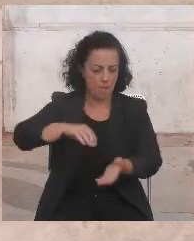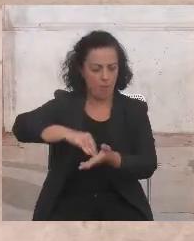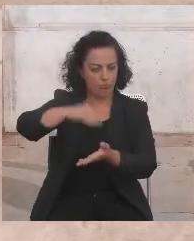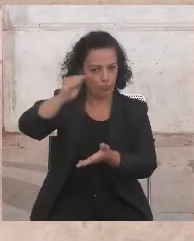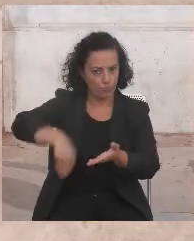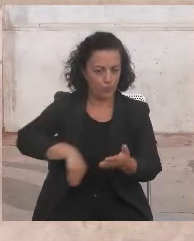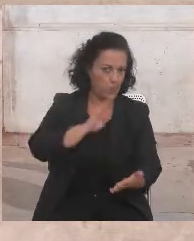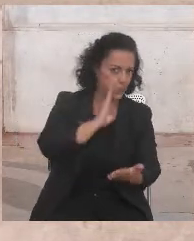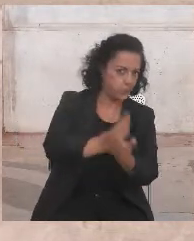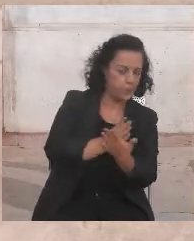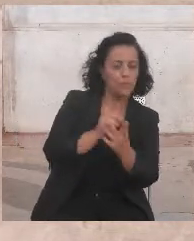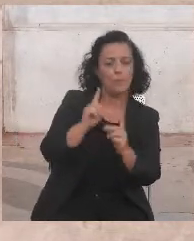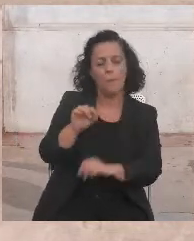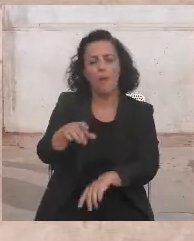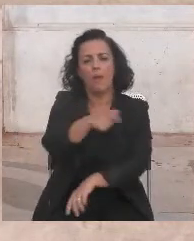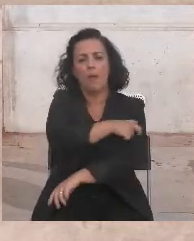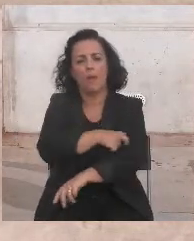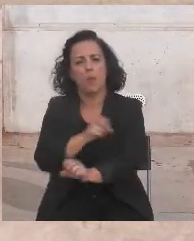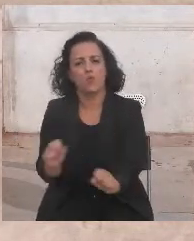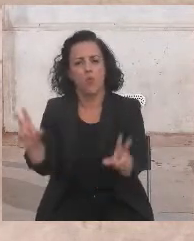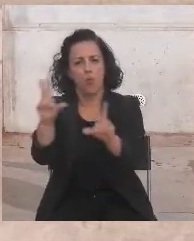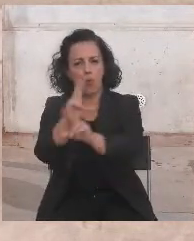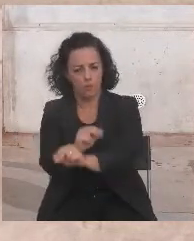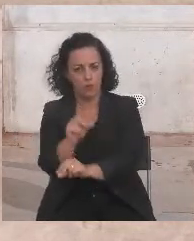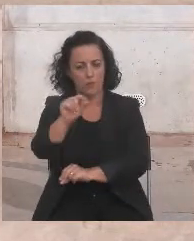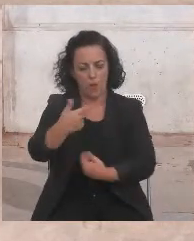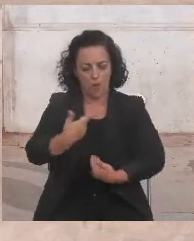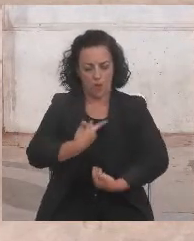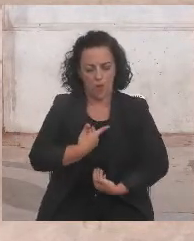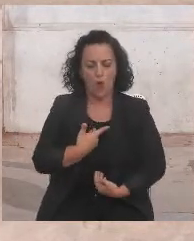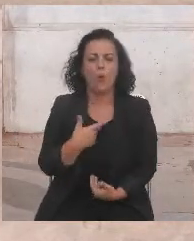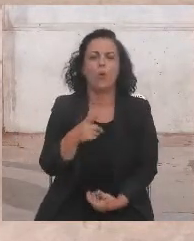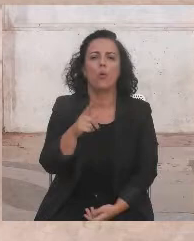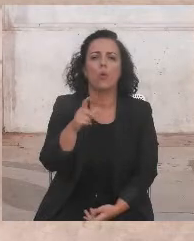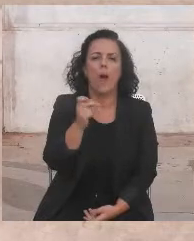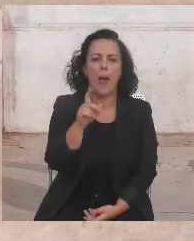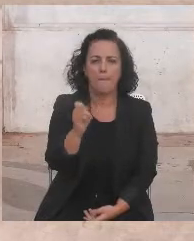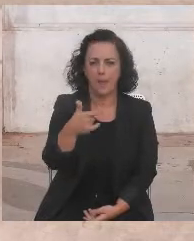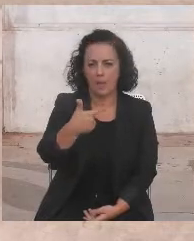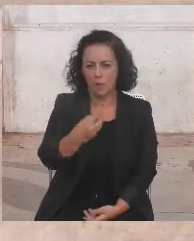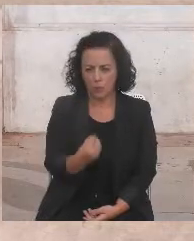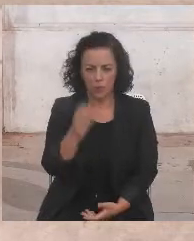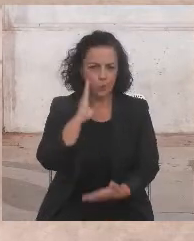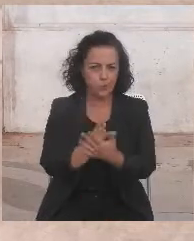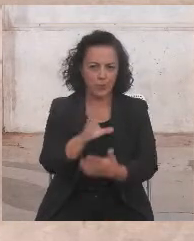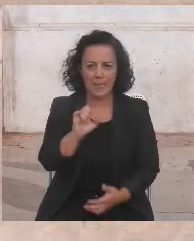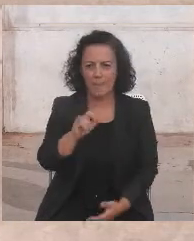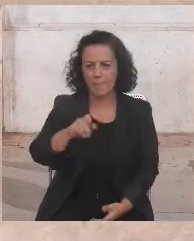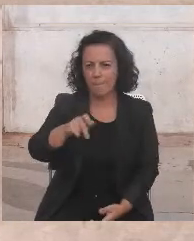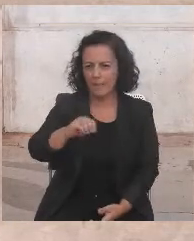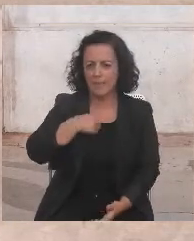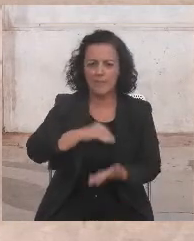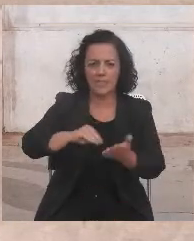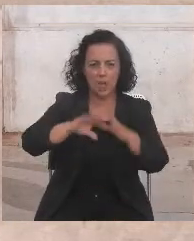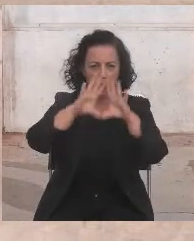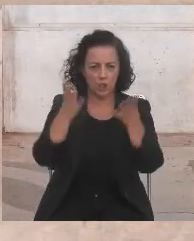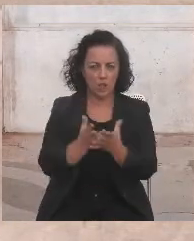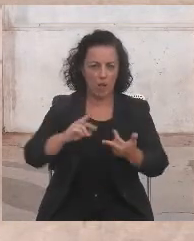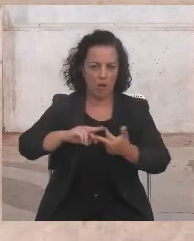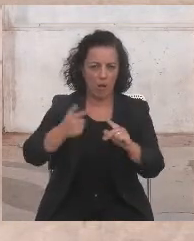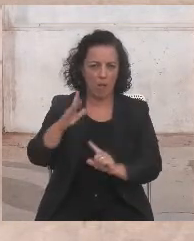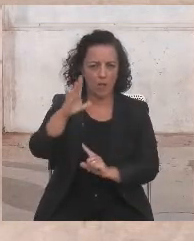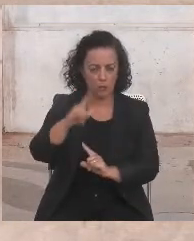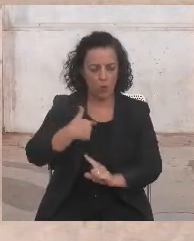pelos membros eleitos presentes, e que eu, Alberto Luís Laplene Fernandes Guimarães, Secretário-Geral do Município de Lisboa,